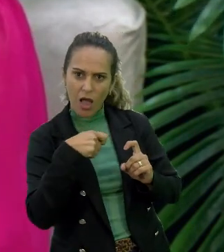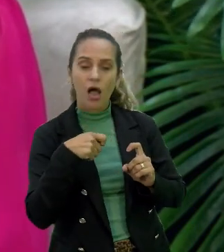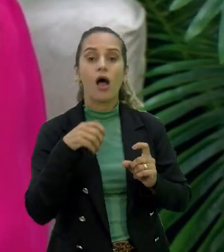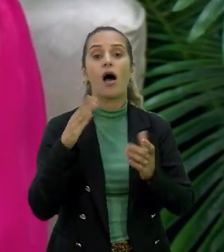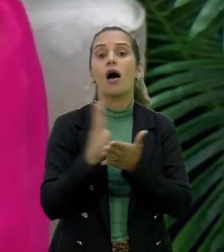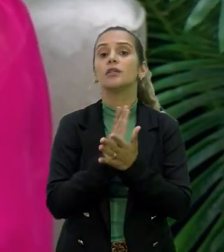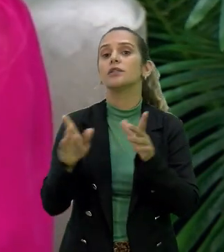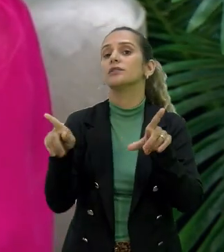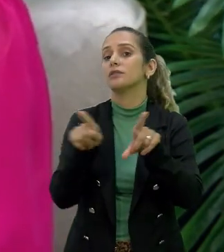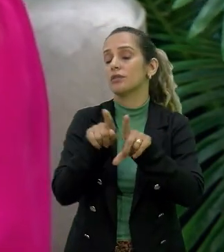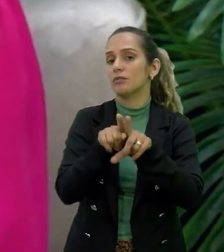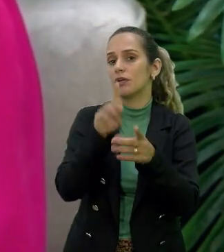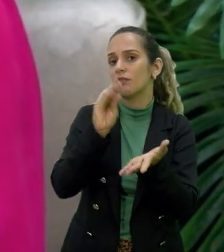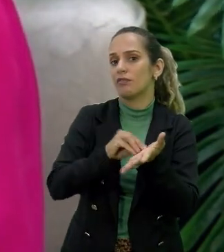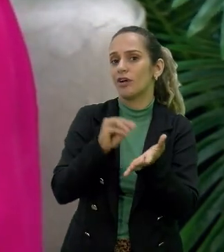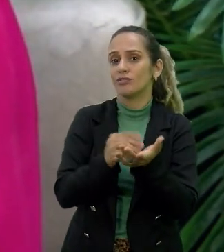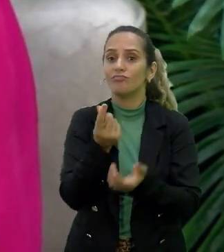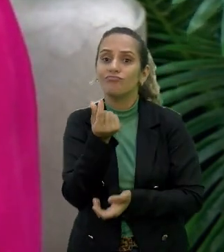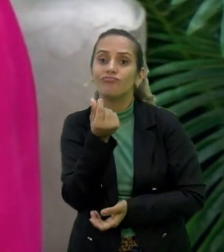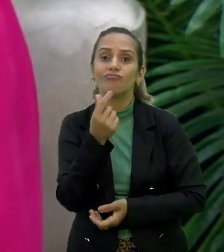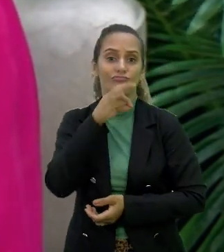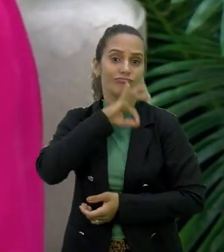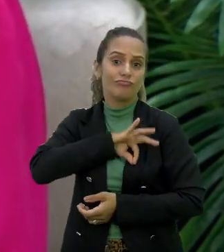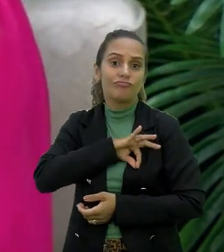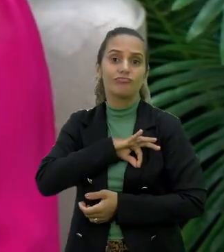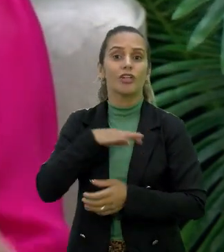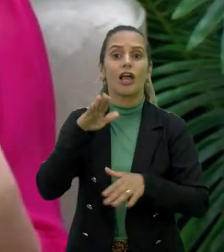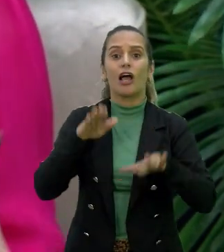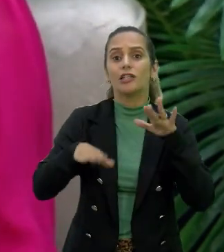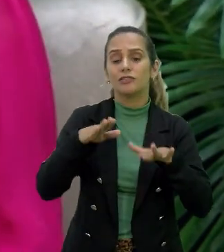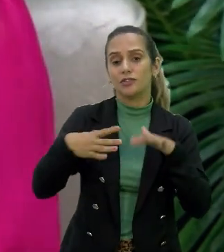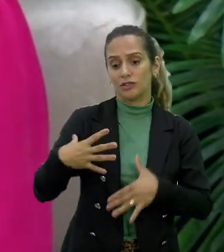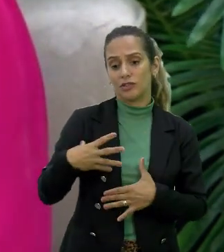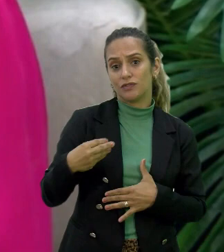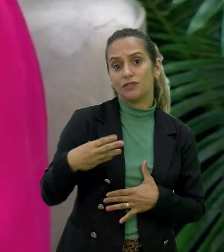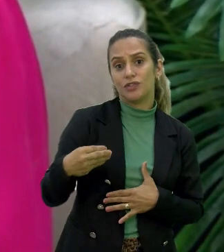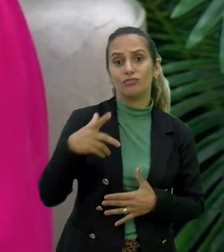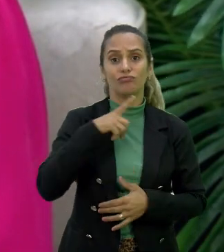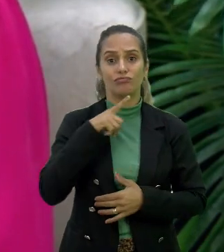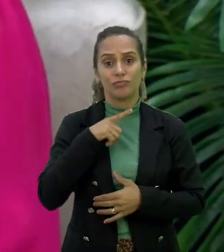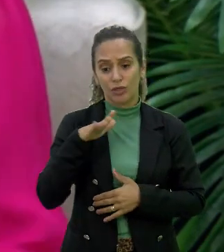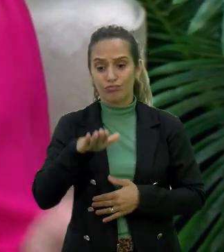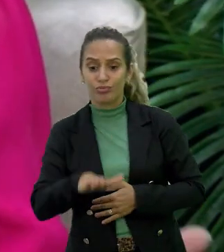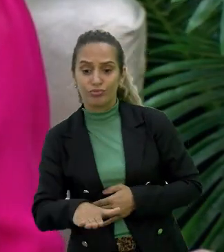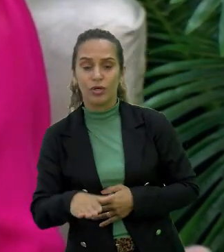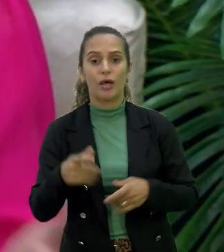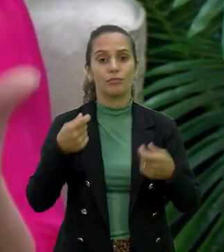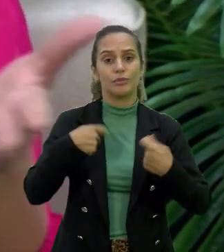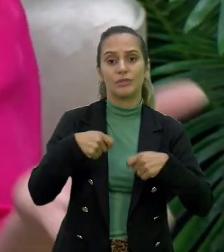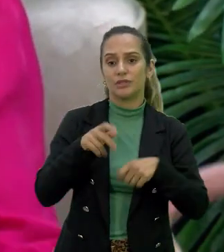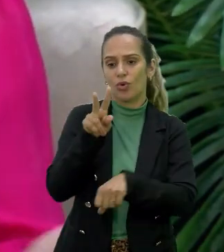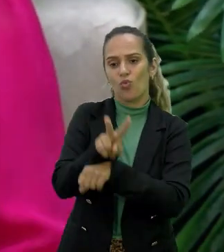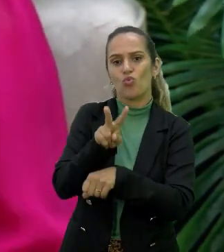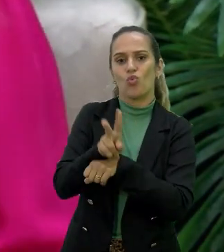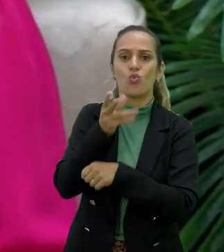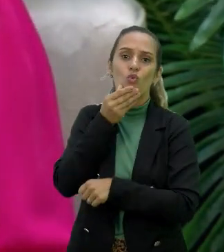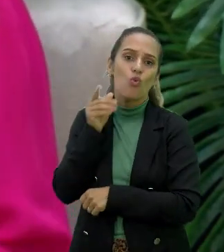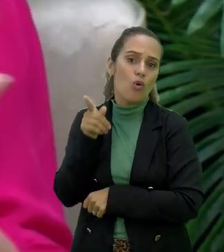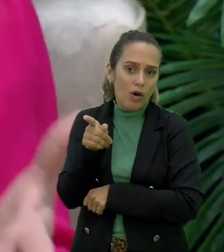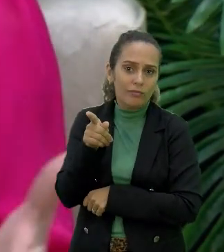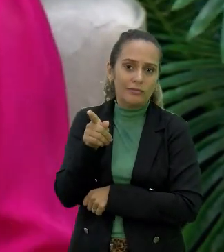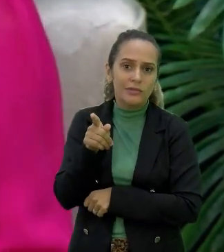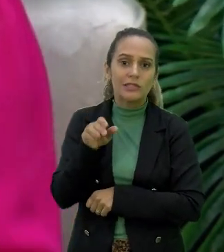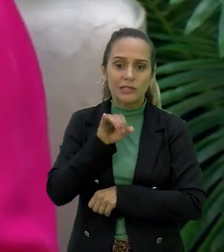financeira do homem e às vezes tem filhos pequenos e fica submetendo a esse tipo de violência por entender que depois se ela